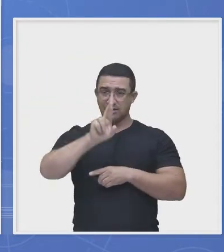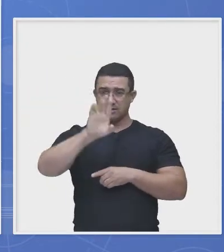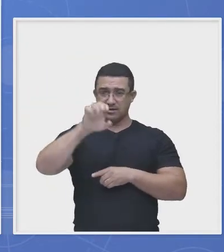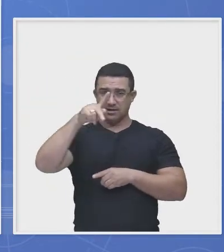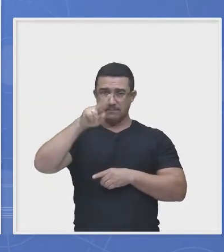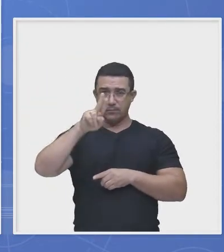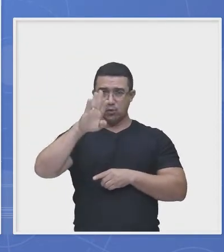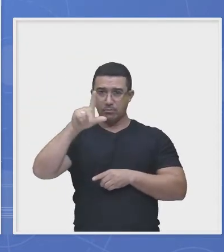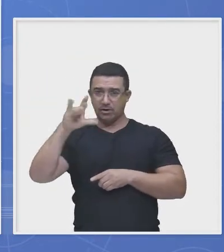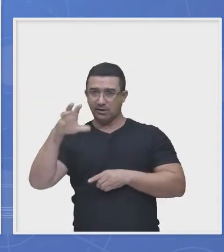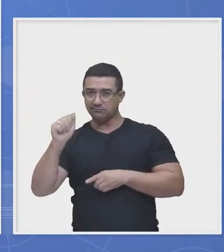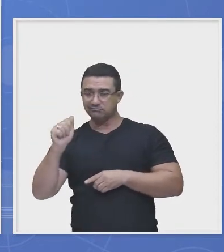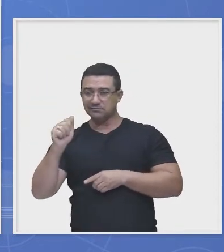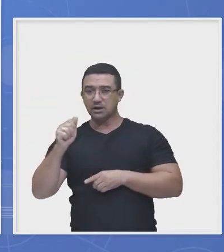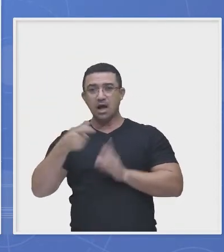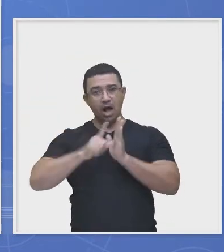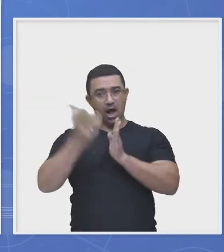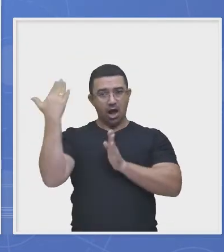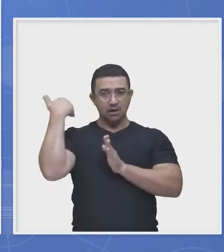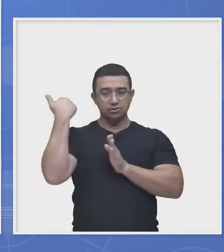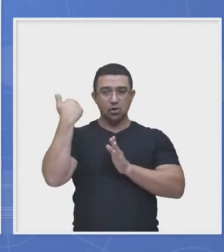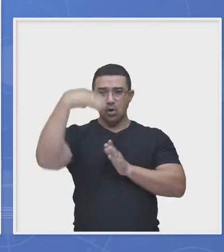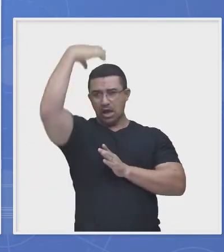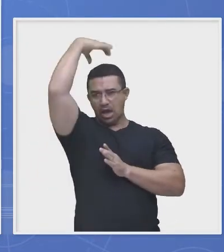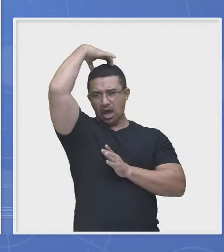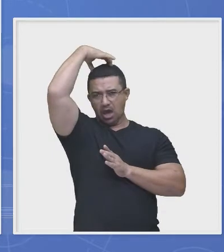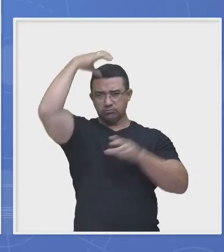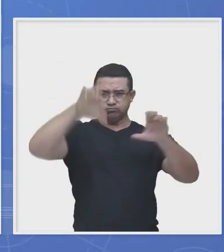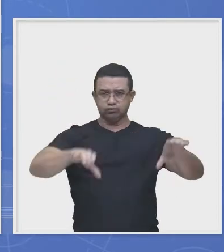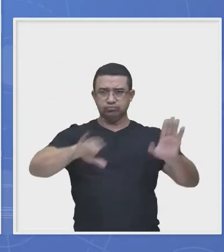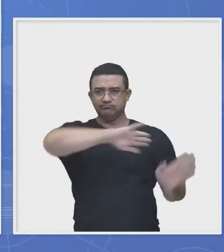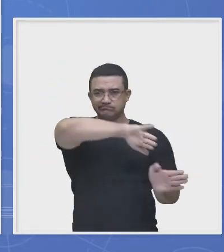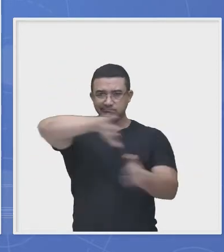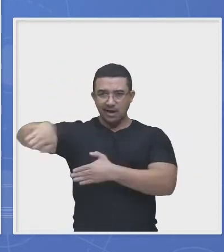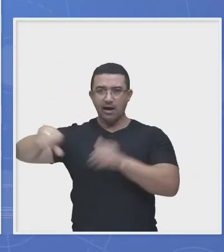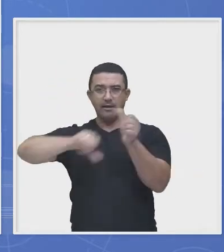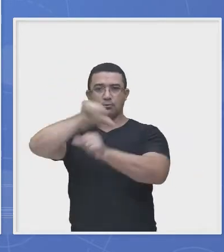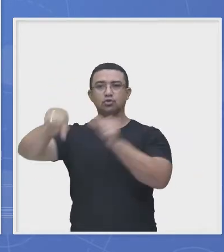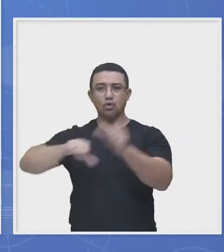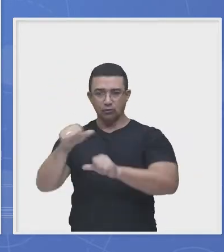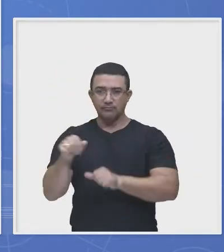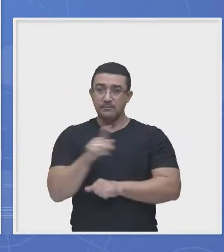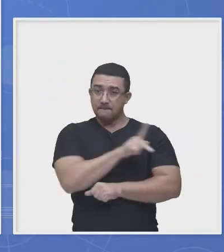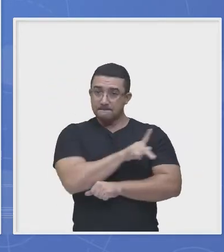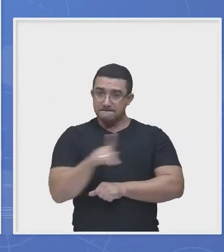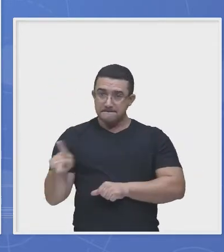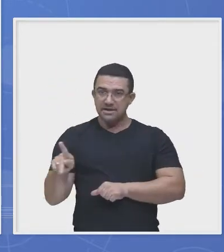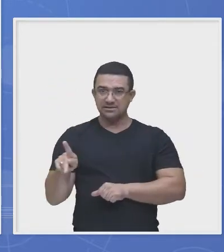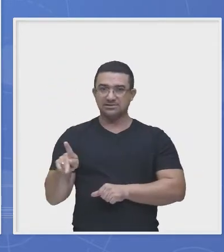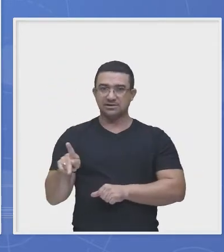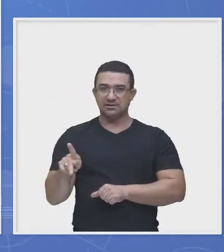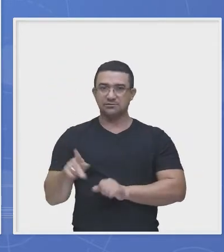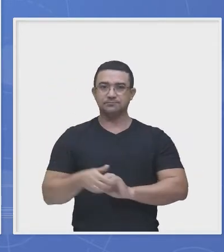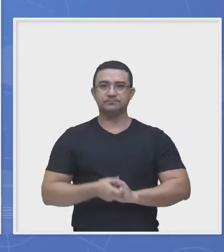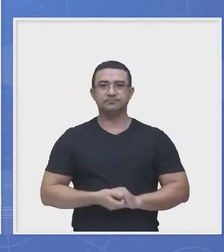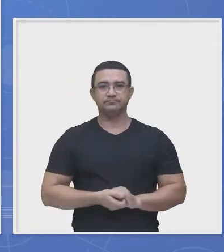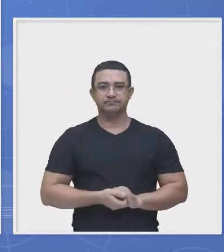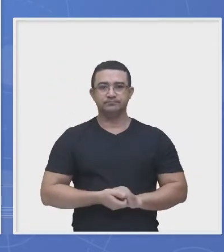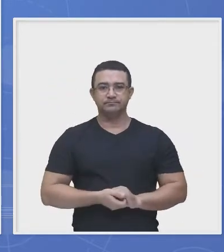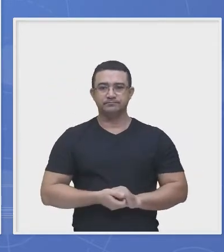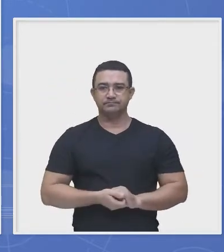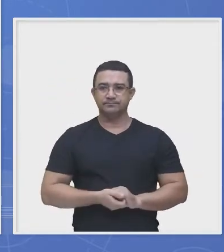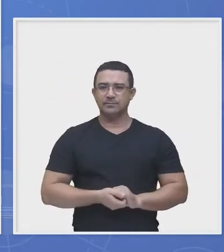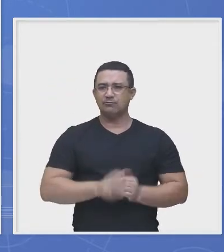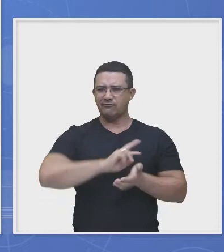a figura de um rei naquele momento, mas sim de presidente, como vocês podem observar, né? Floriano Peixoto, Marechal